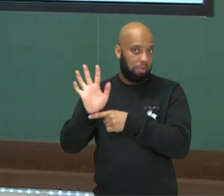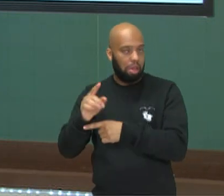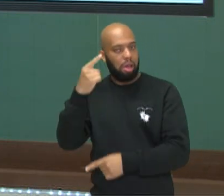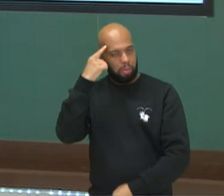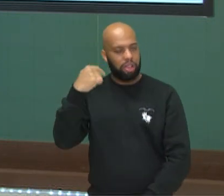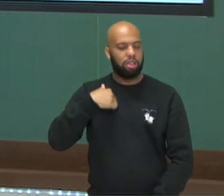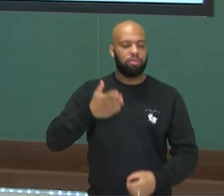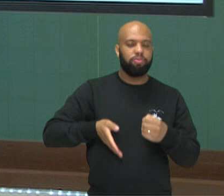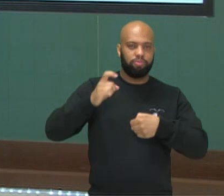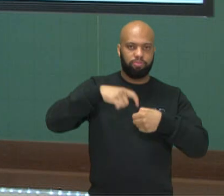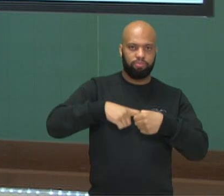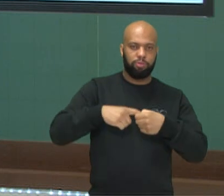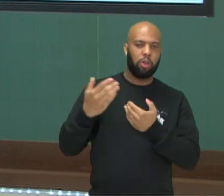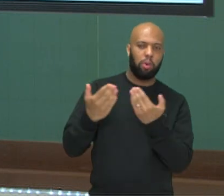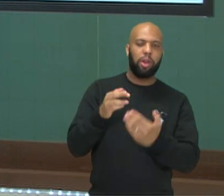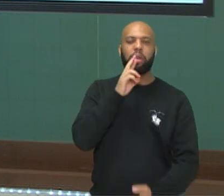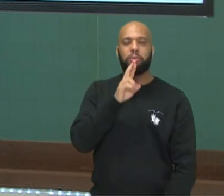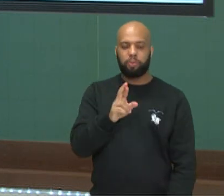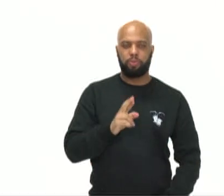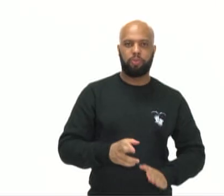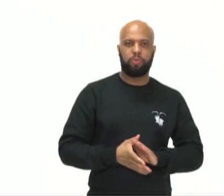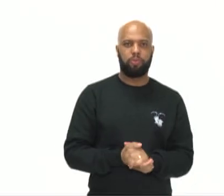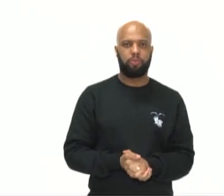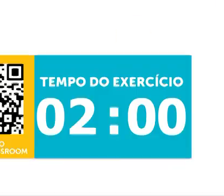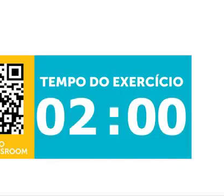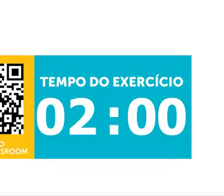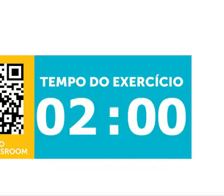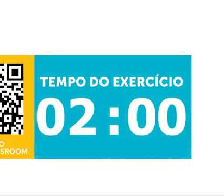volto já com a resposta para vocês.